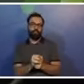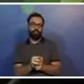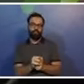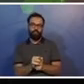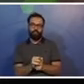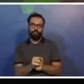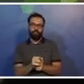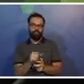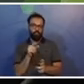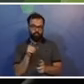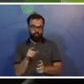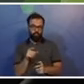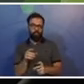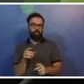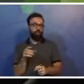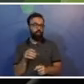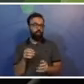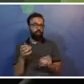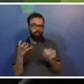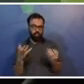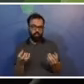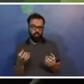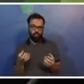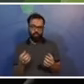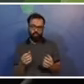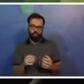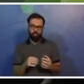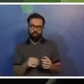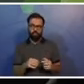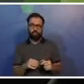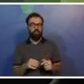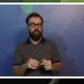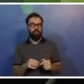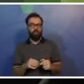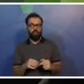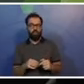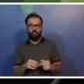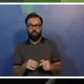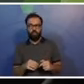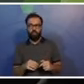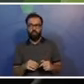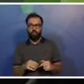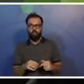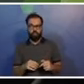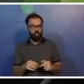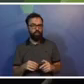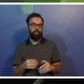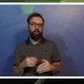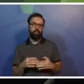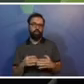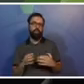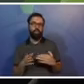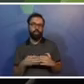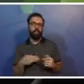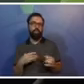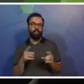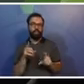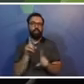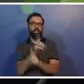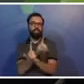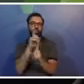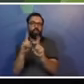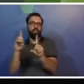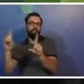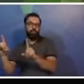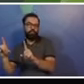outra, às vezes pode trocar de ordem as letras, mas são iguais as mesmas letras e os expoentes delas